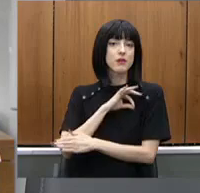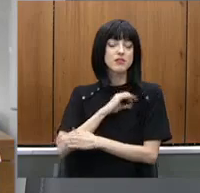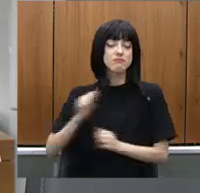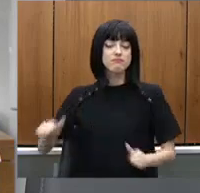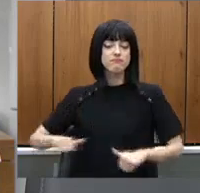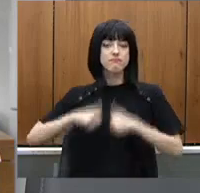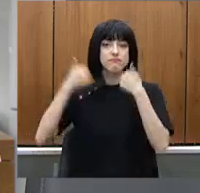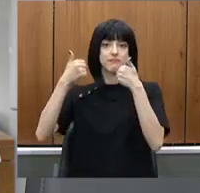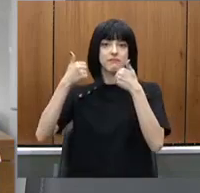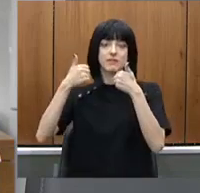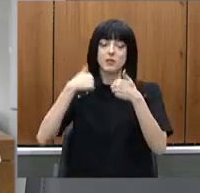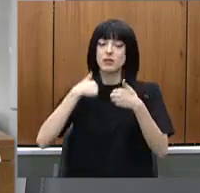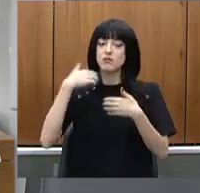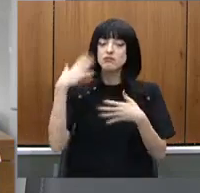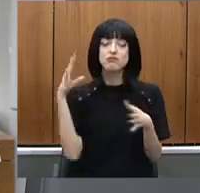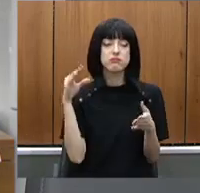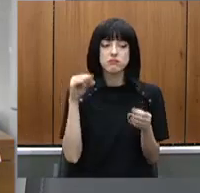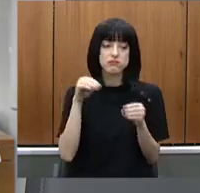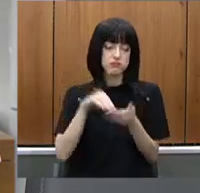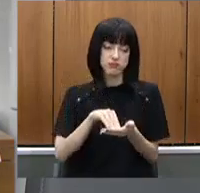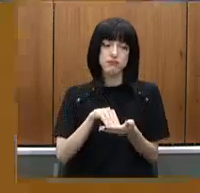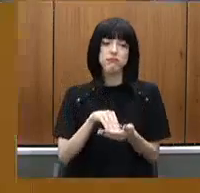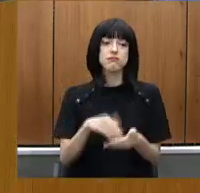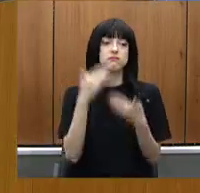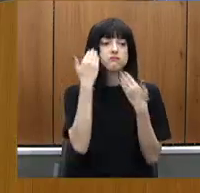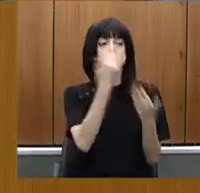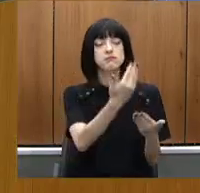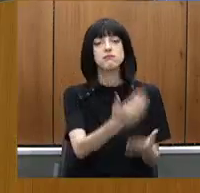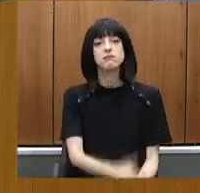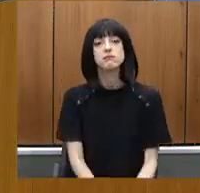assim eu encerro minha participação